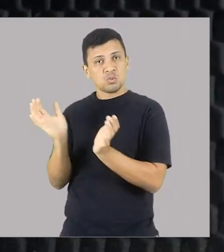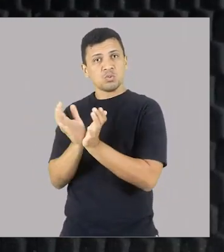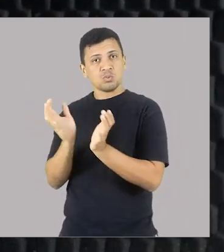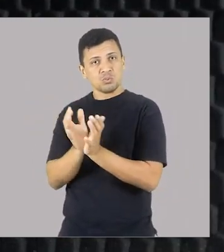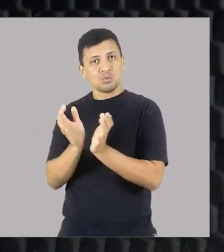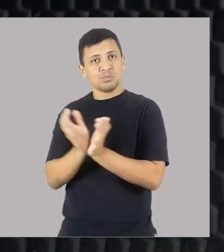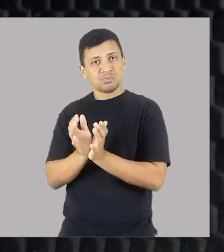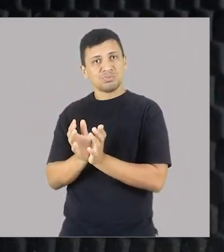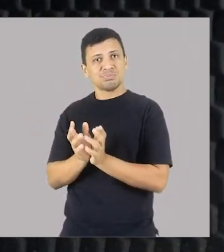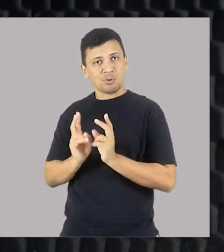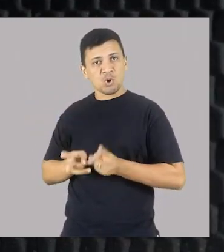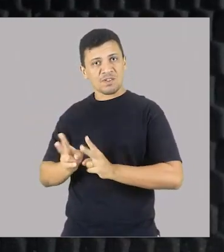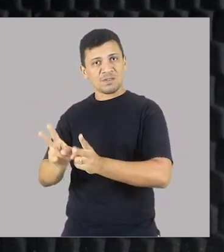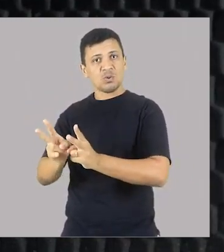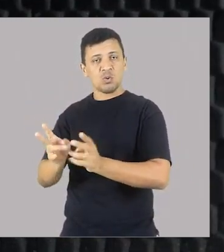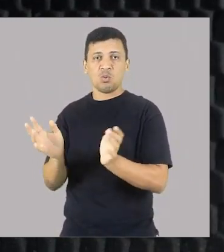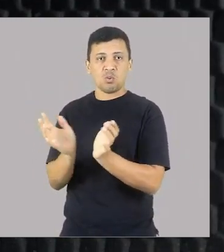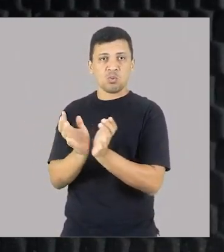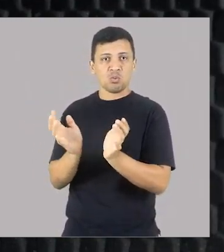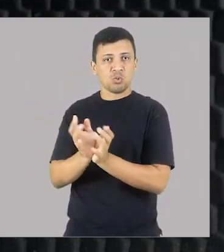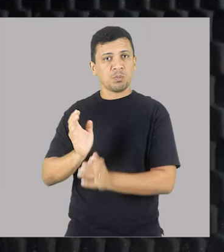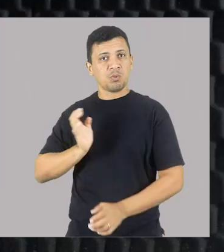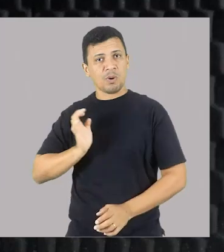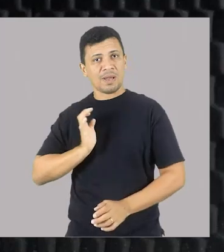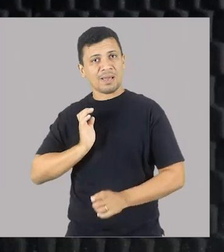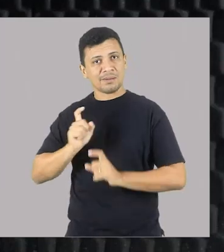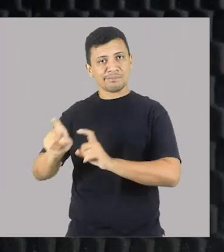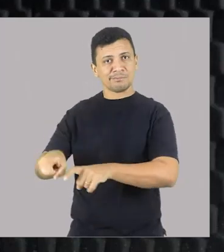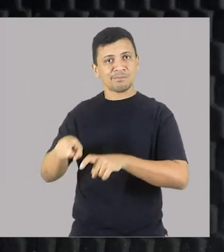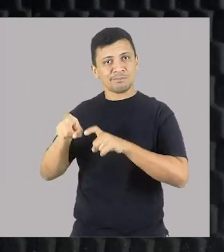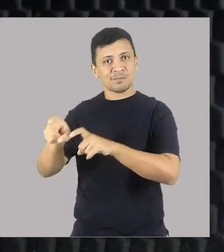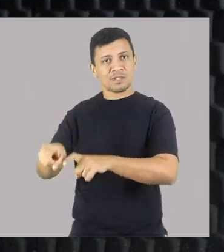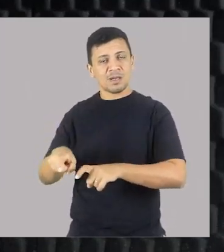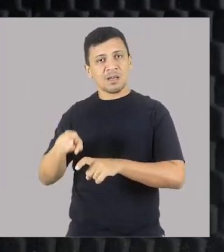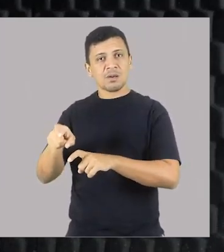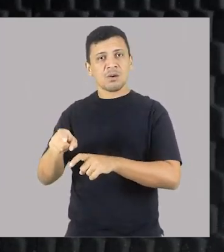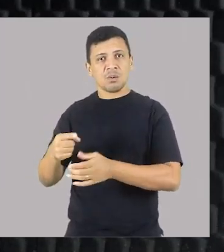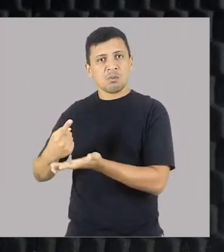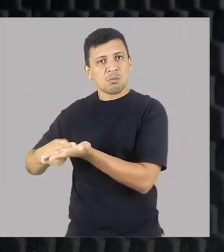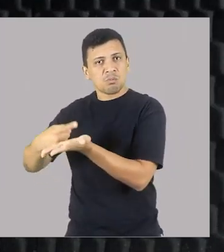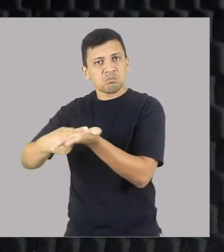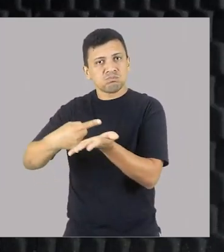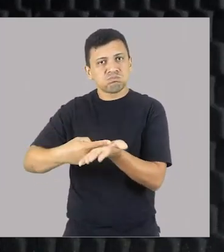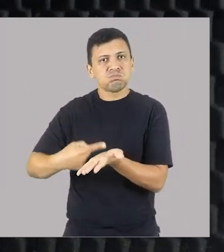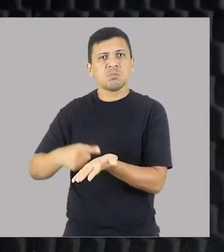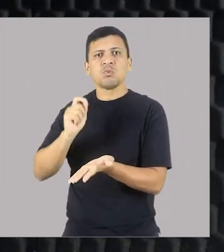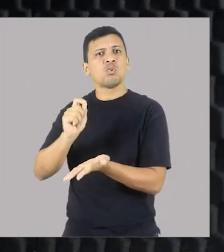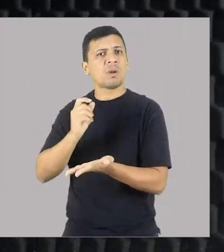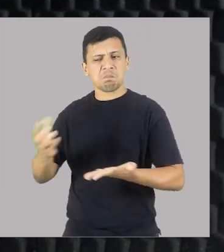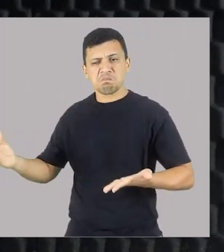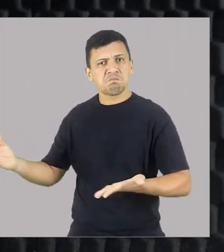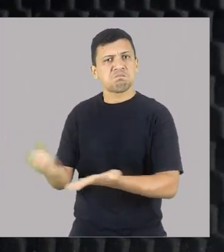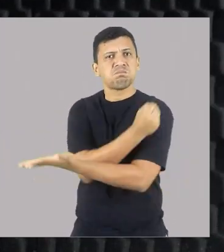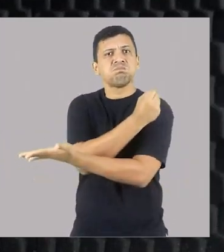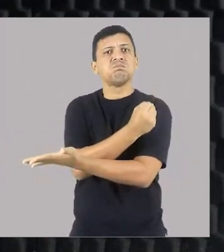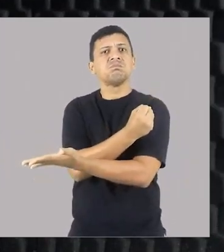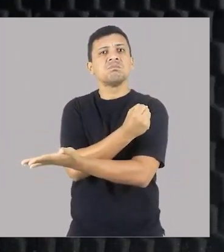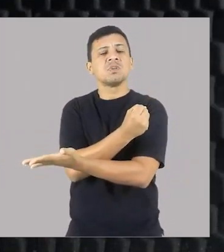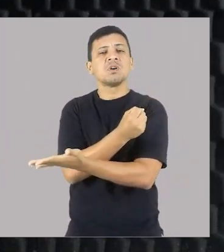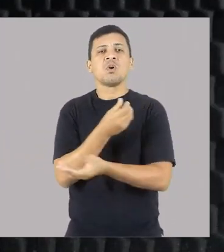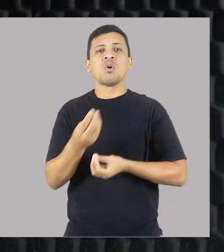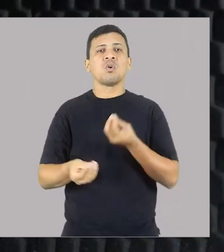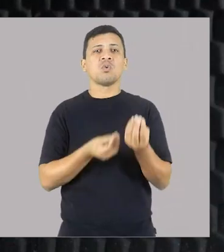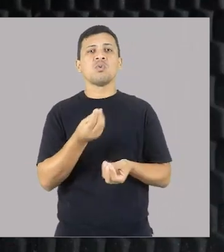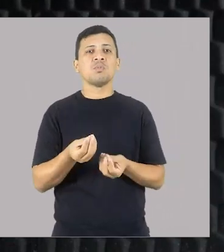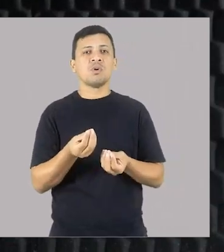conservadores, as elites rurais escravistas, articulando ali um golpe, que antecipa